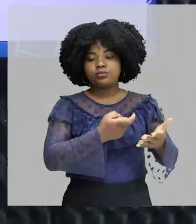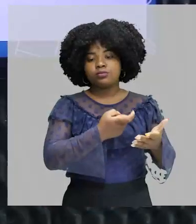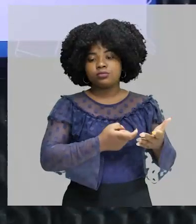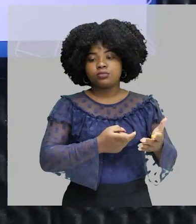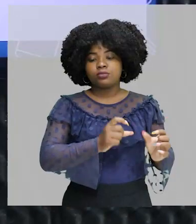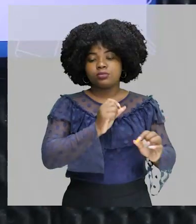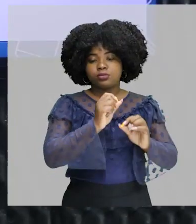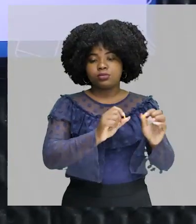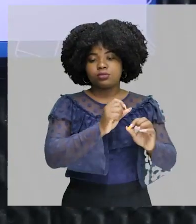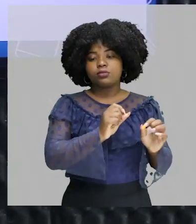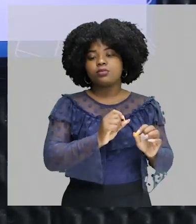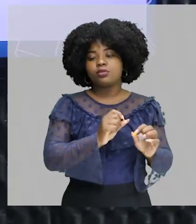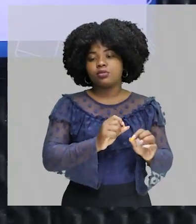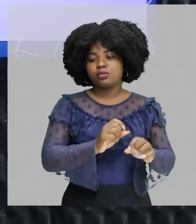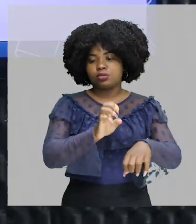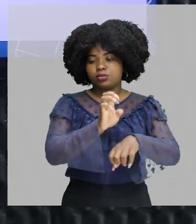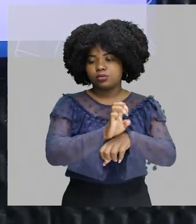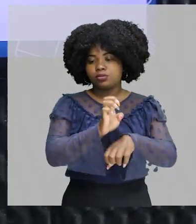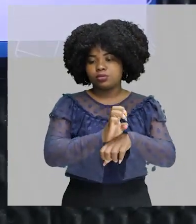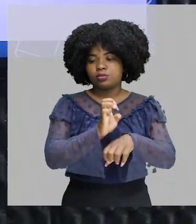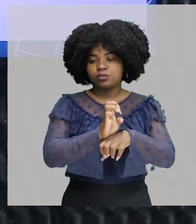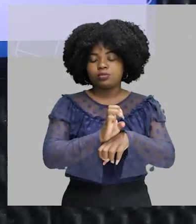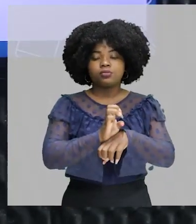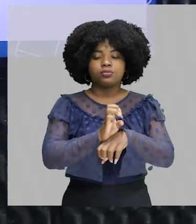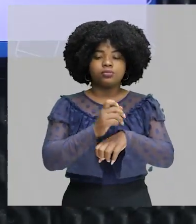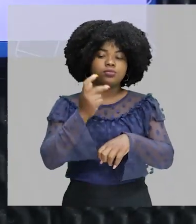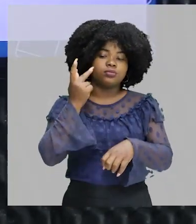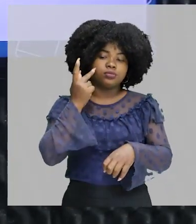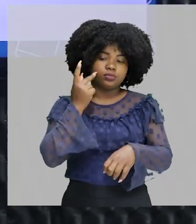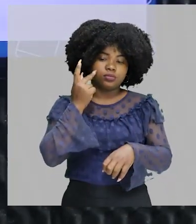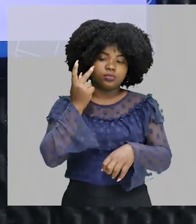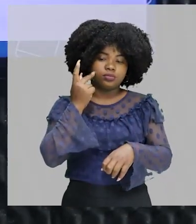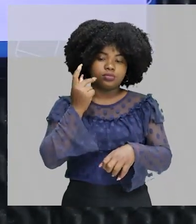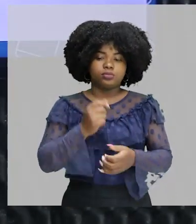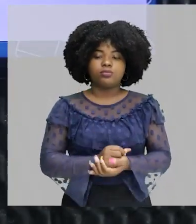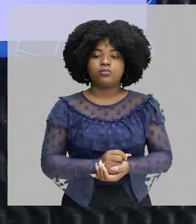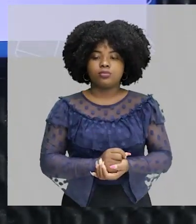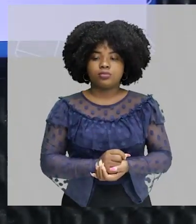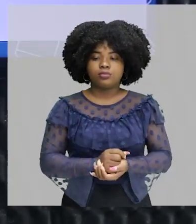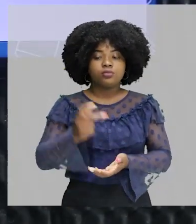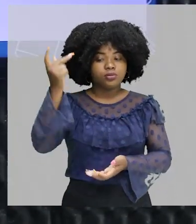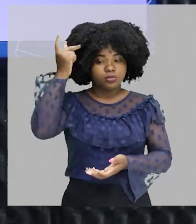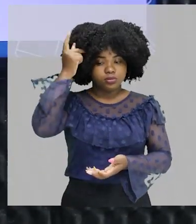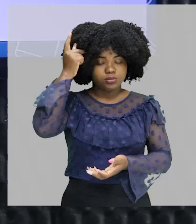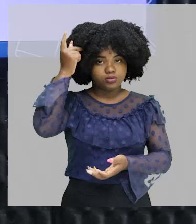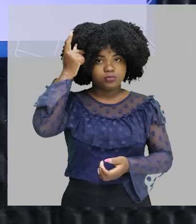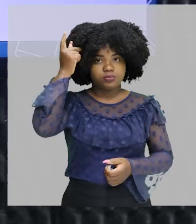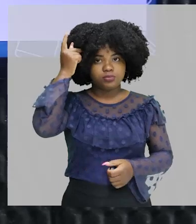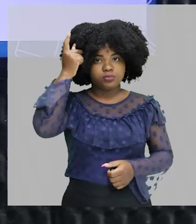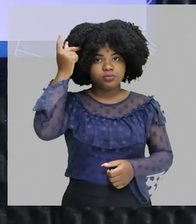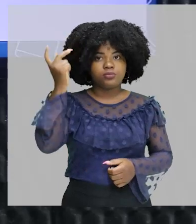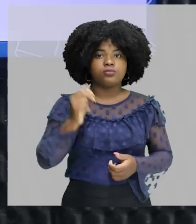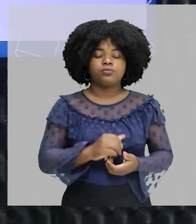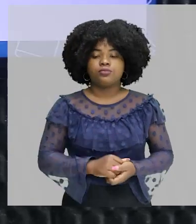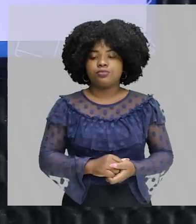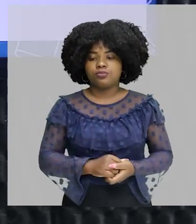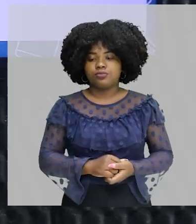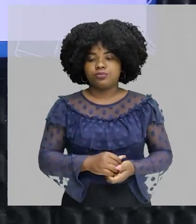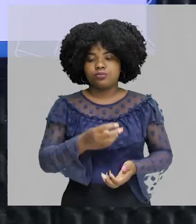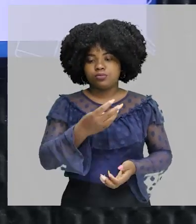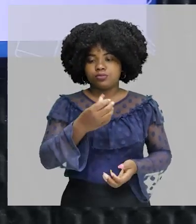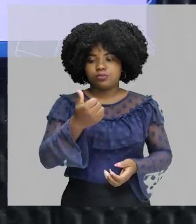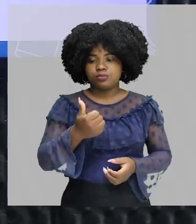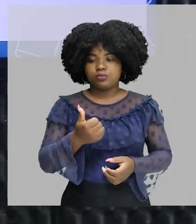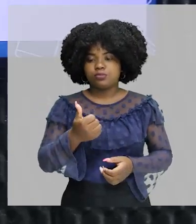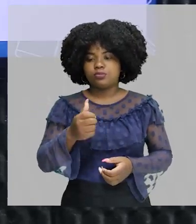Paulo, 31 de agosto de 2009. Bom, o adoçante que vai ser